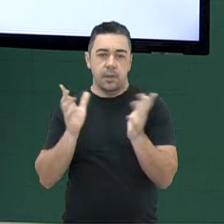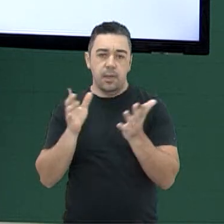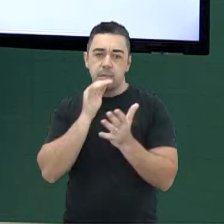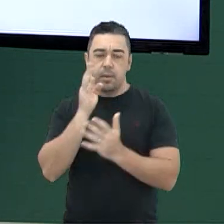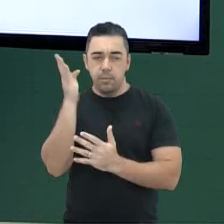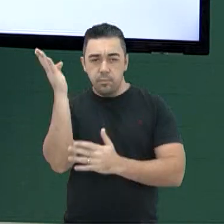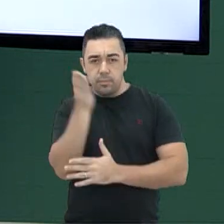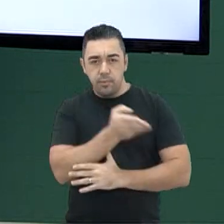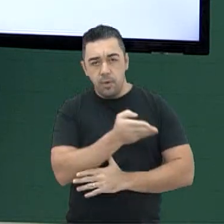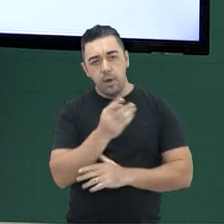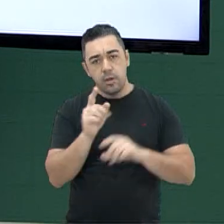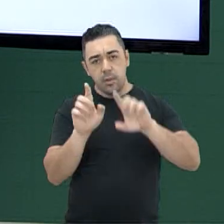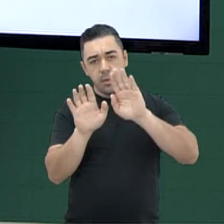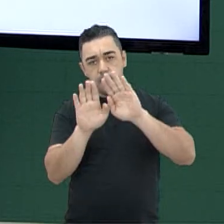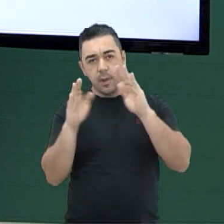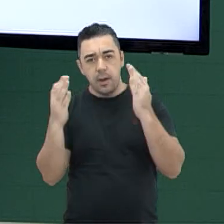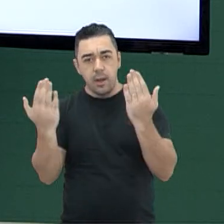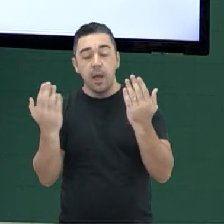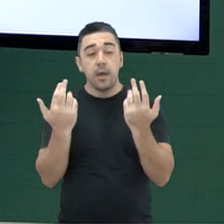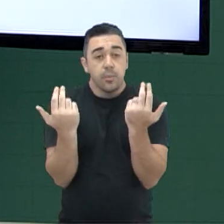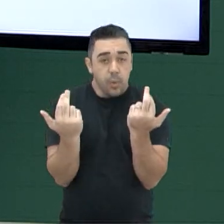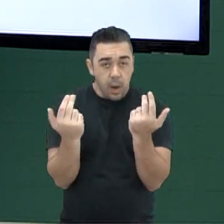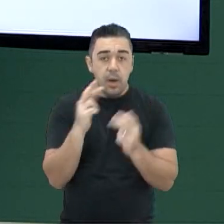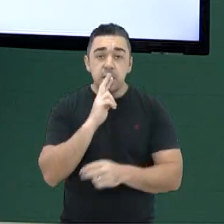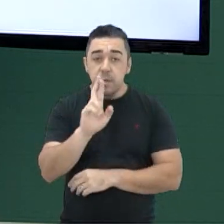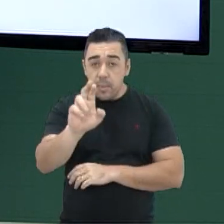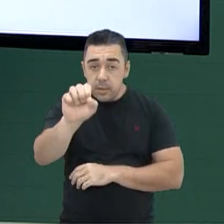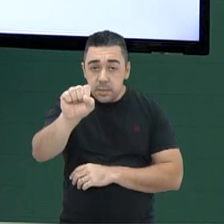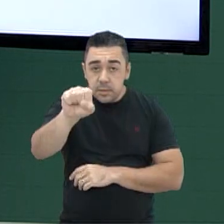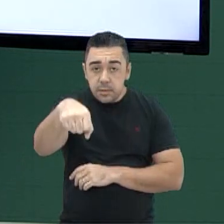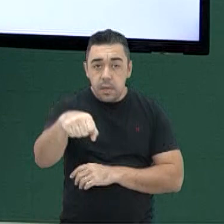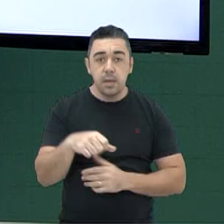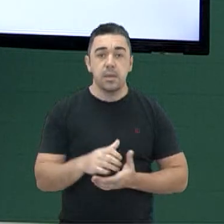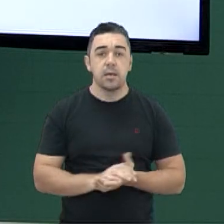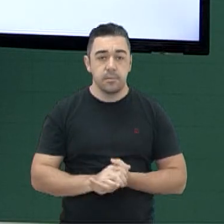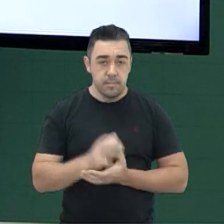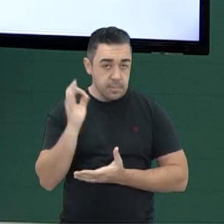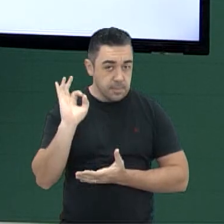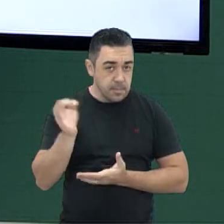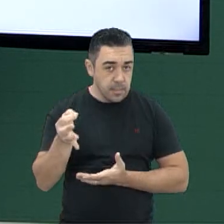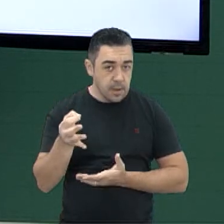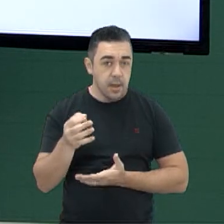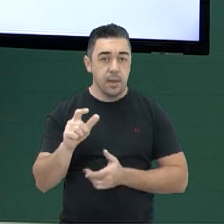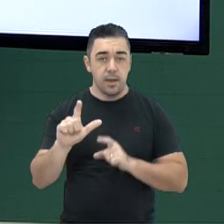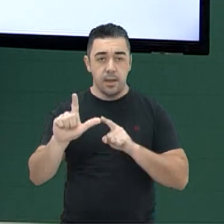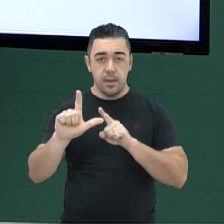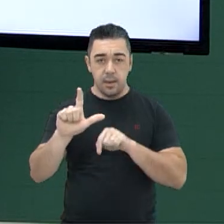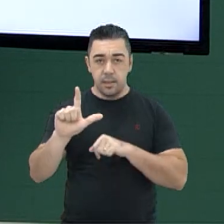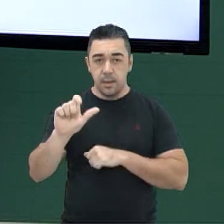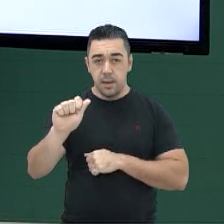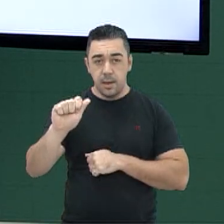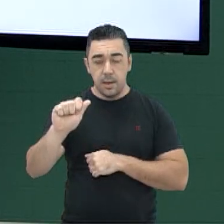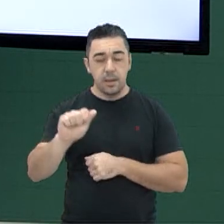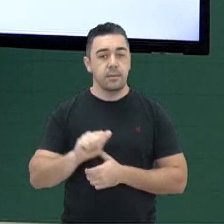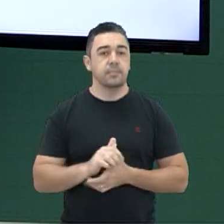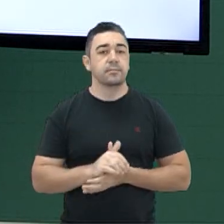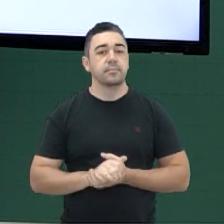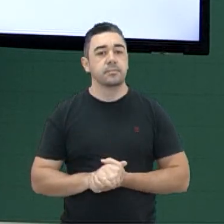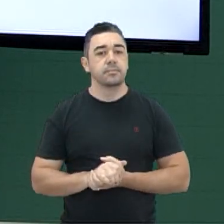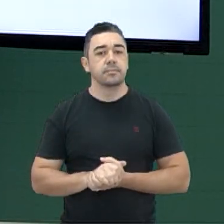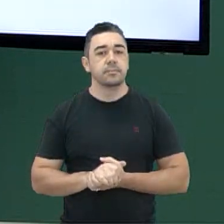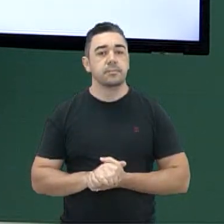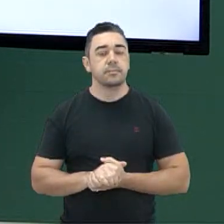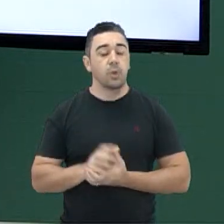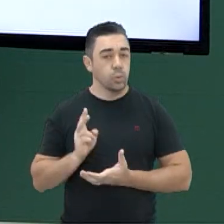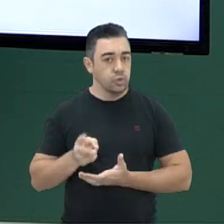que são dois lados iguais. A resposta, então, desse exercício será sim, letra A. Vamos continuar? Olha